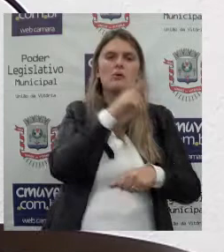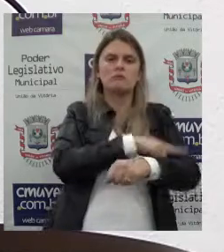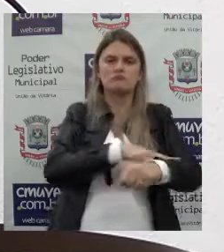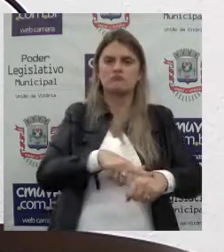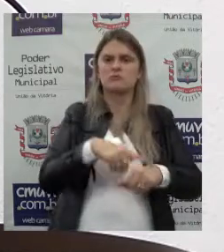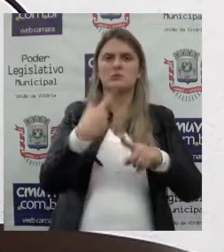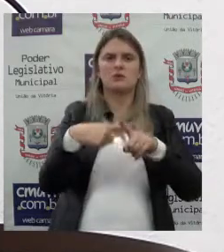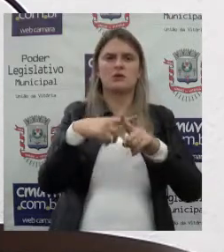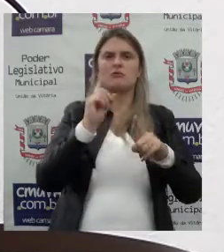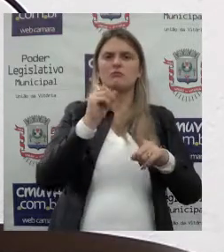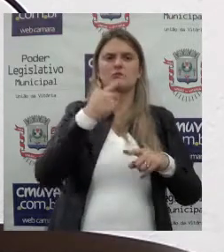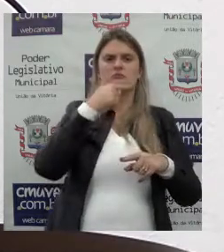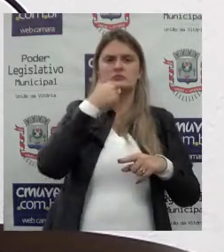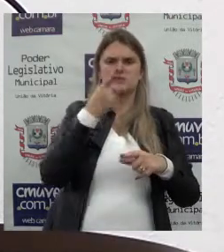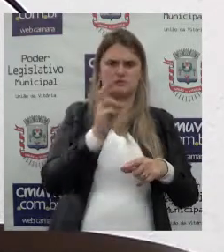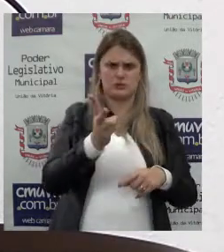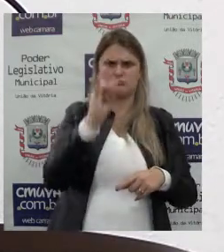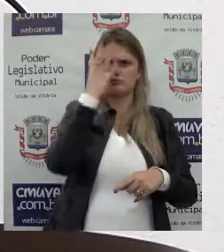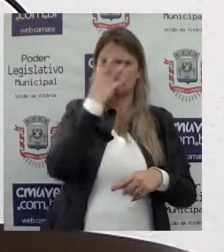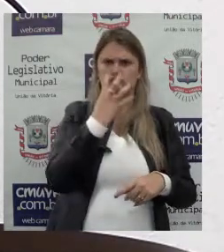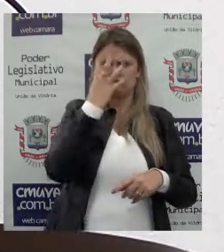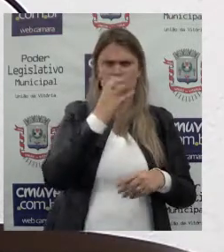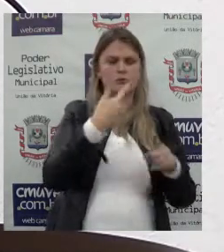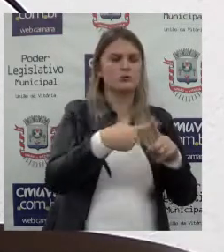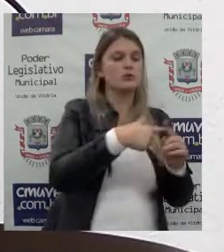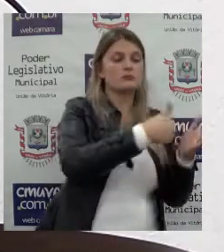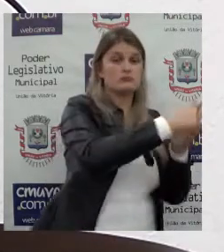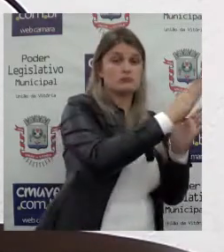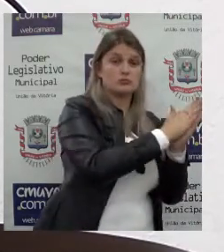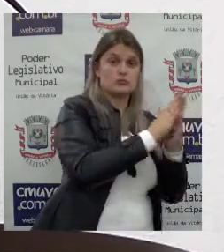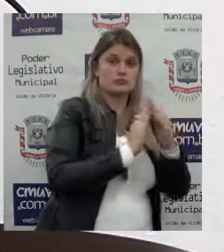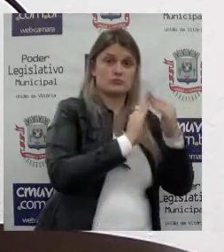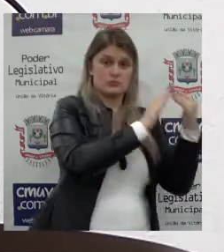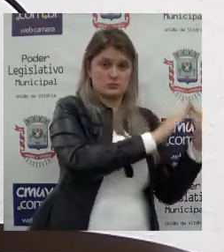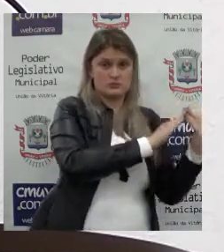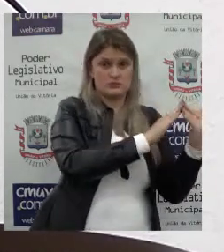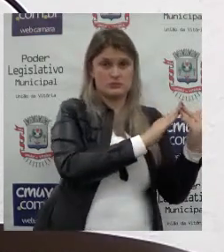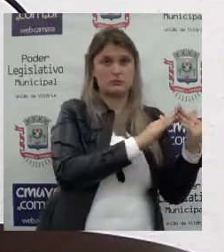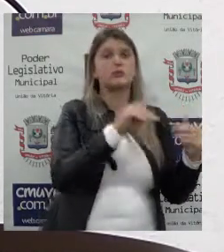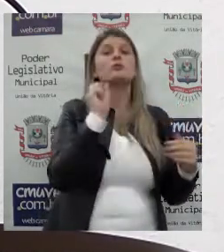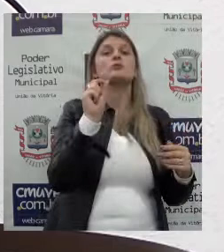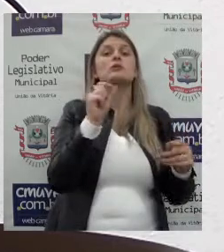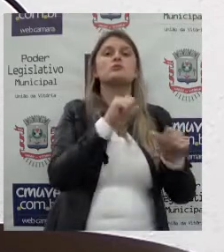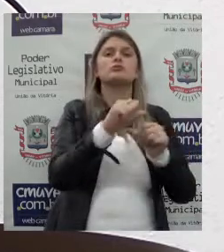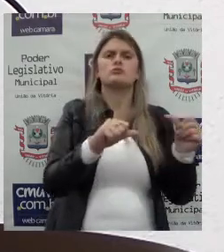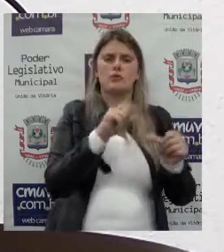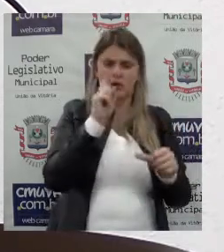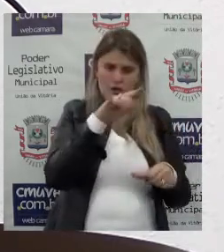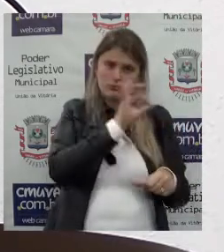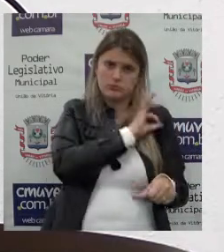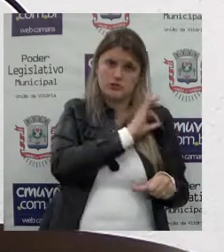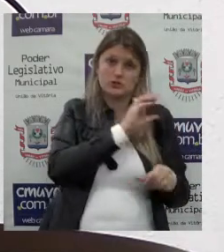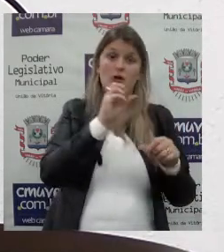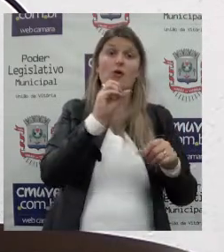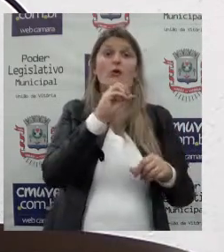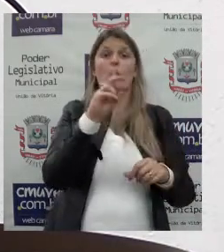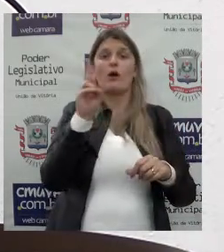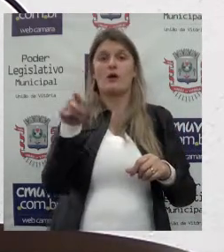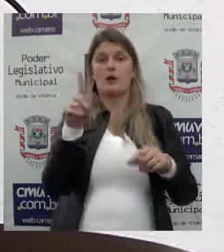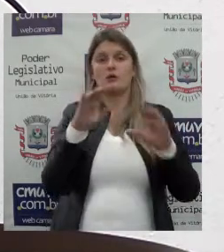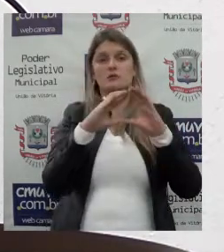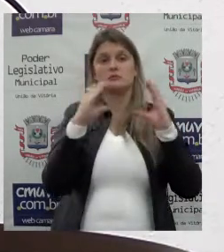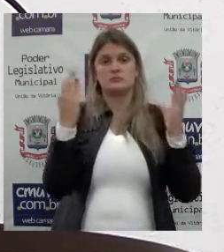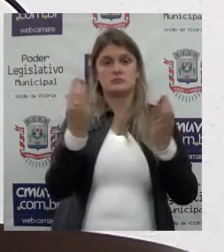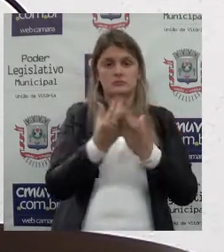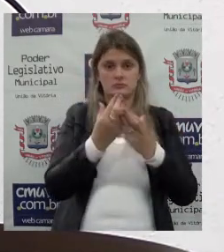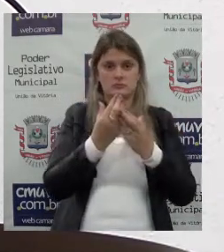ele é mal educado, porque ele não dá risada, porque ele multou o vizinho, entendeu? Então o que mudou? Foi a polícia ou